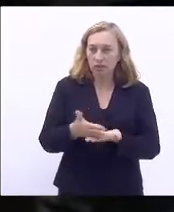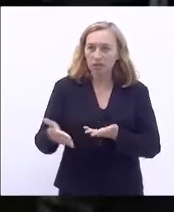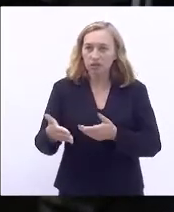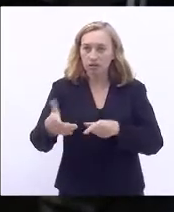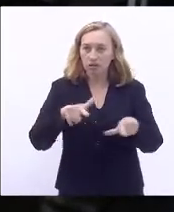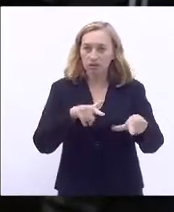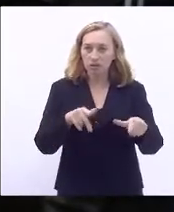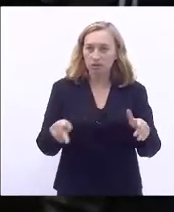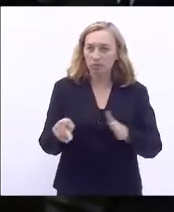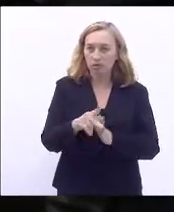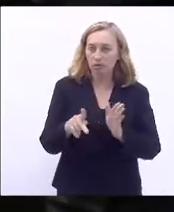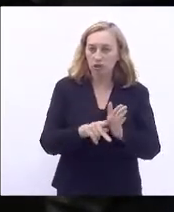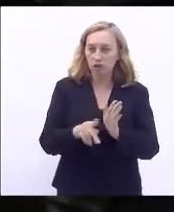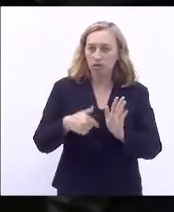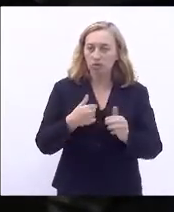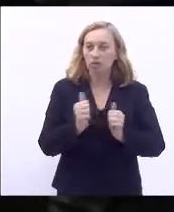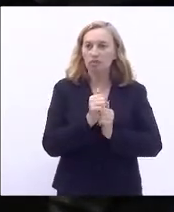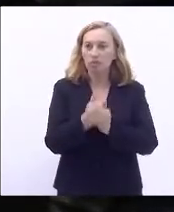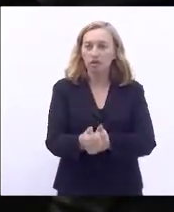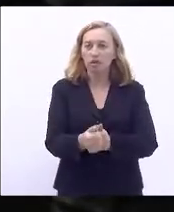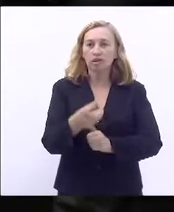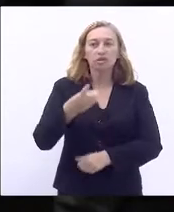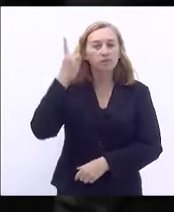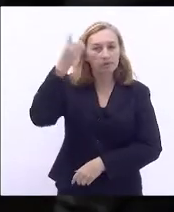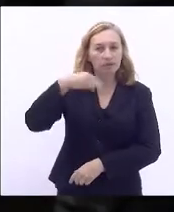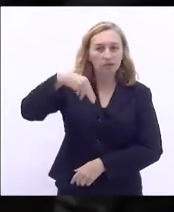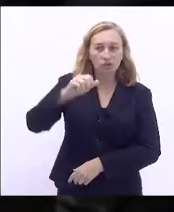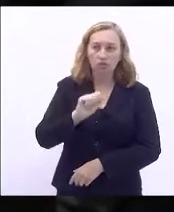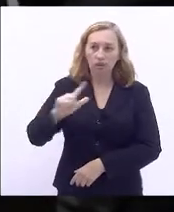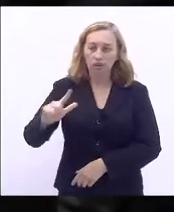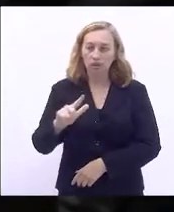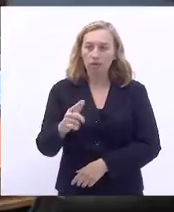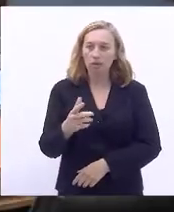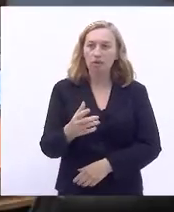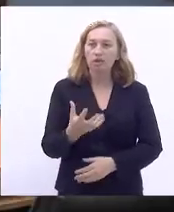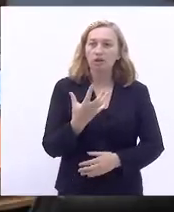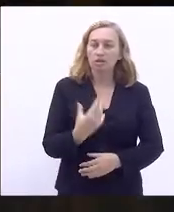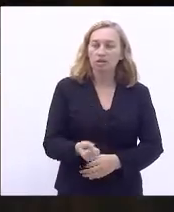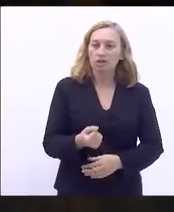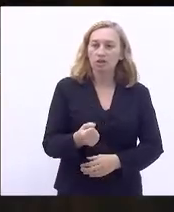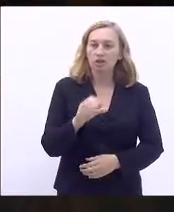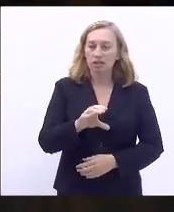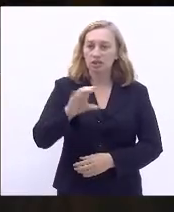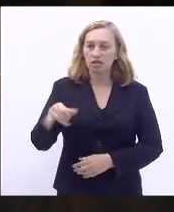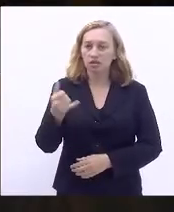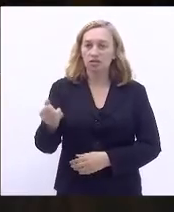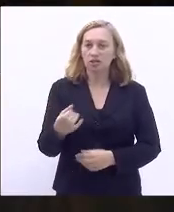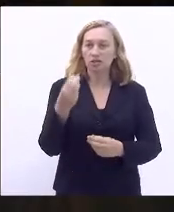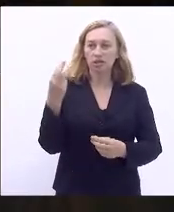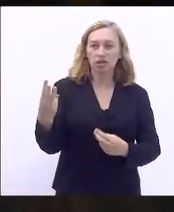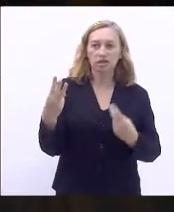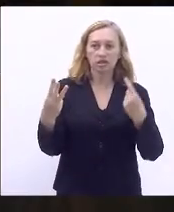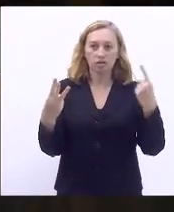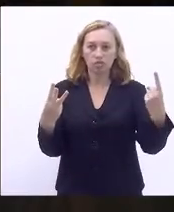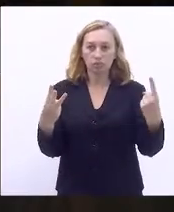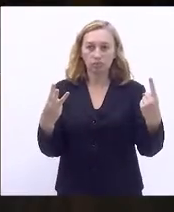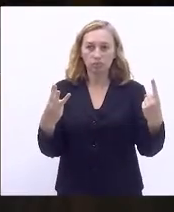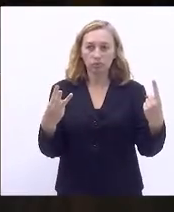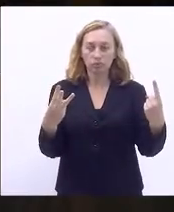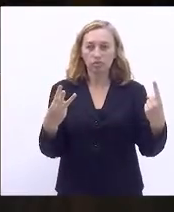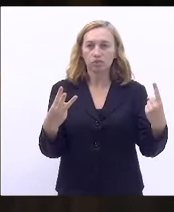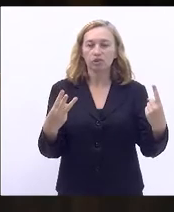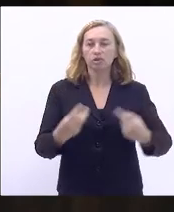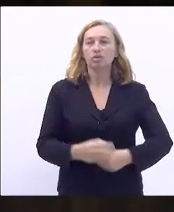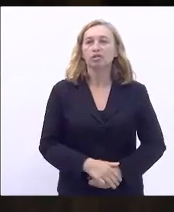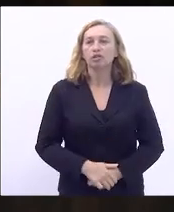projeto, eu acompanho o deputado Noel e o parecer da CCJ. 3-1. 3-1 está definido,